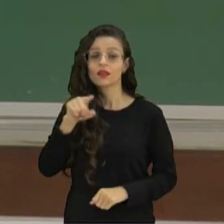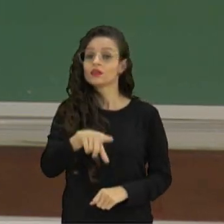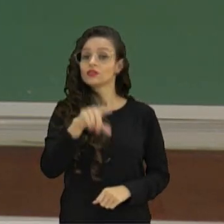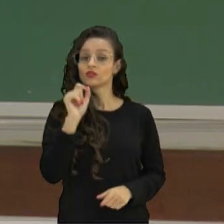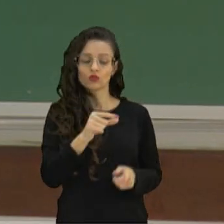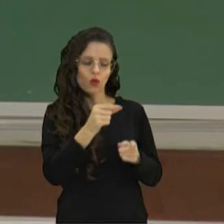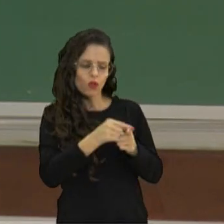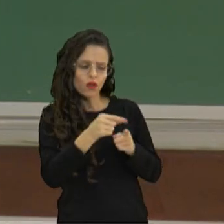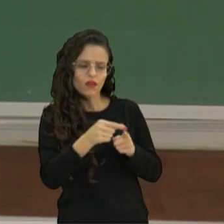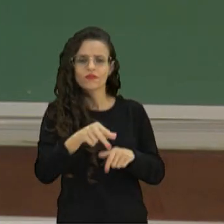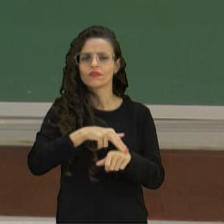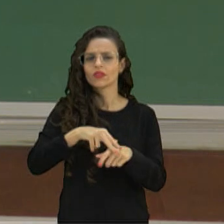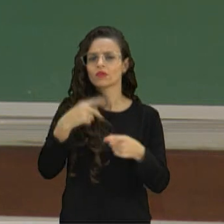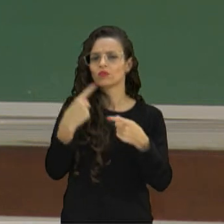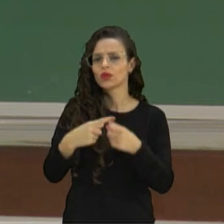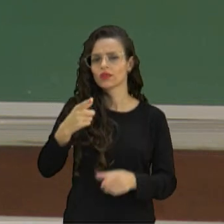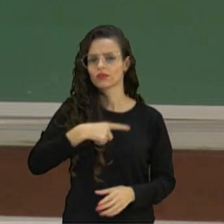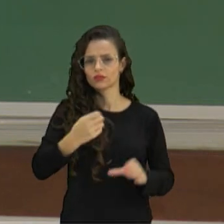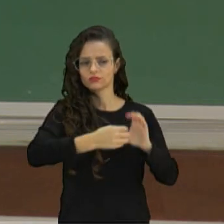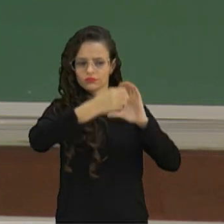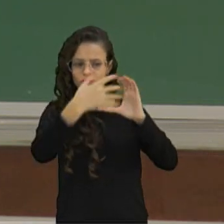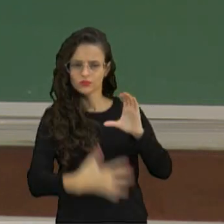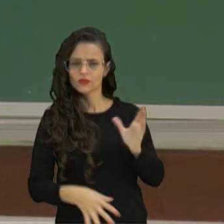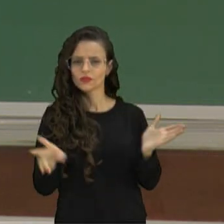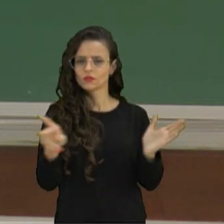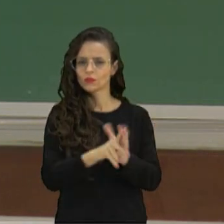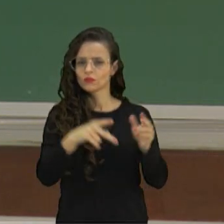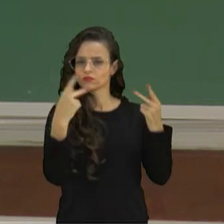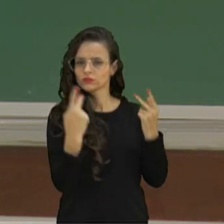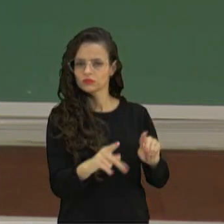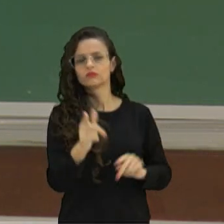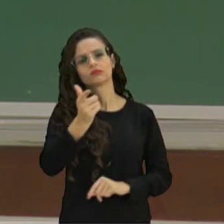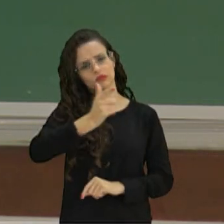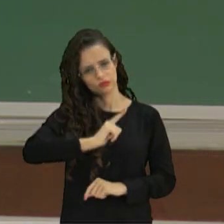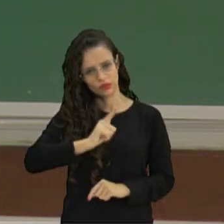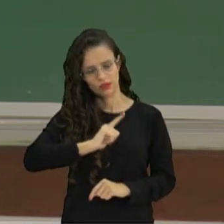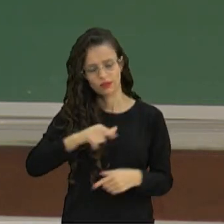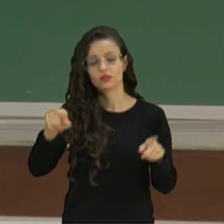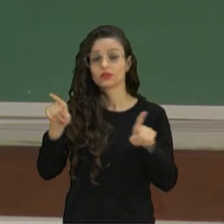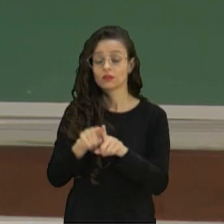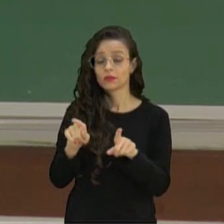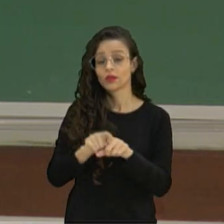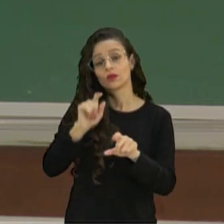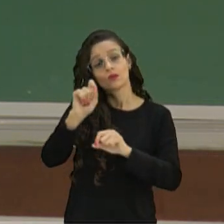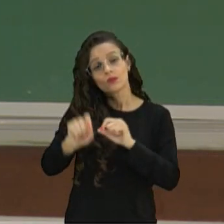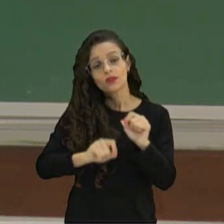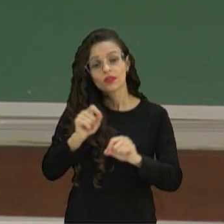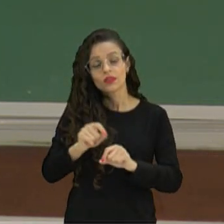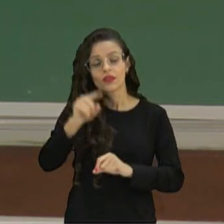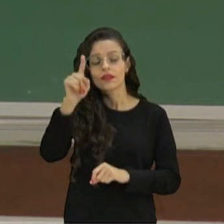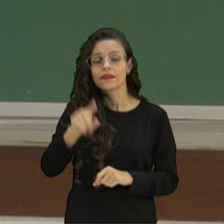algumas características que essas plantas possuíam e que eram